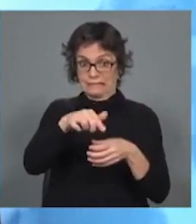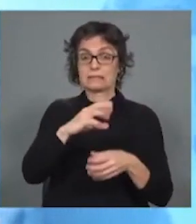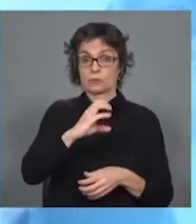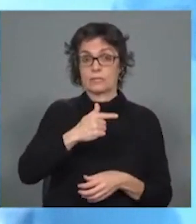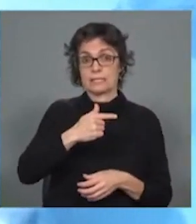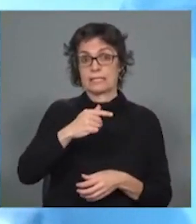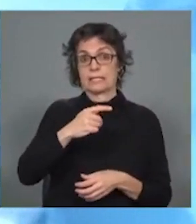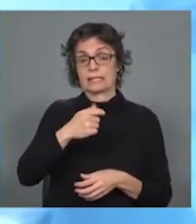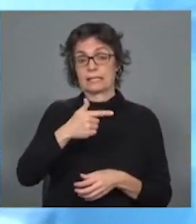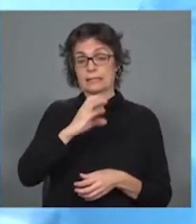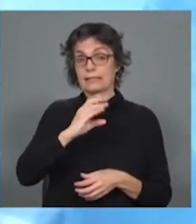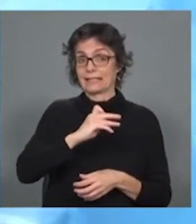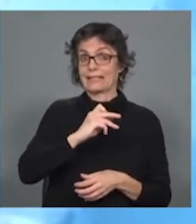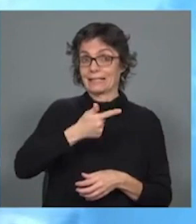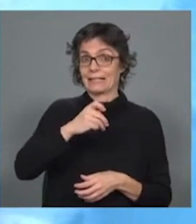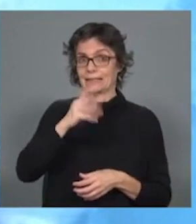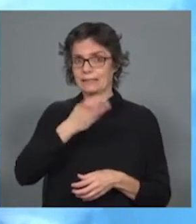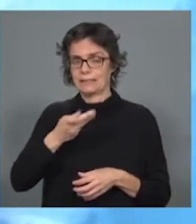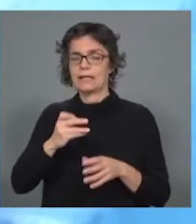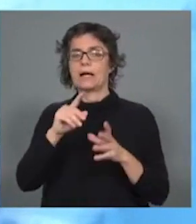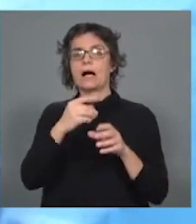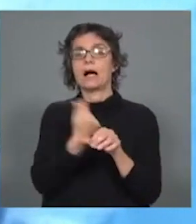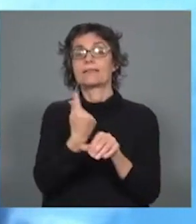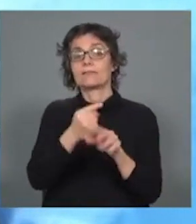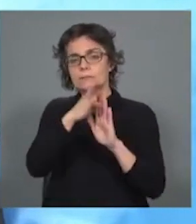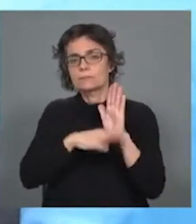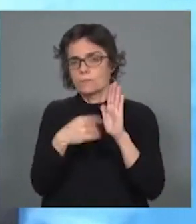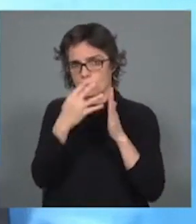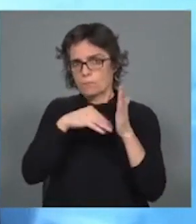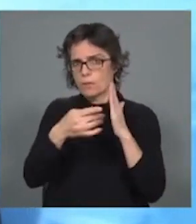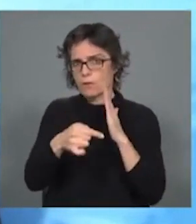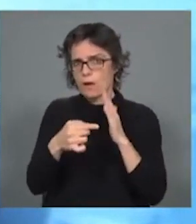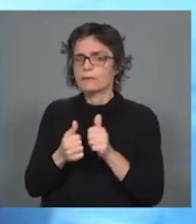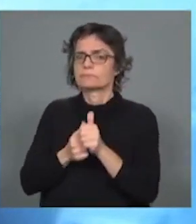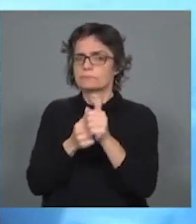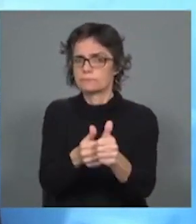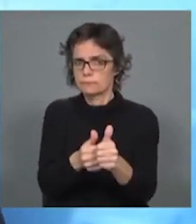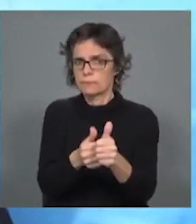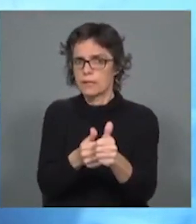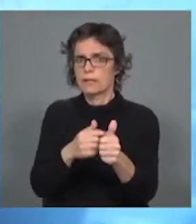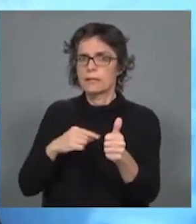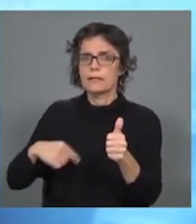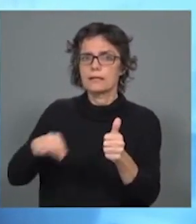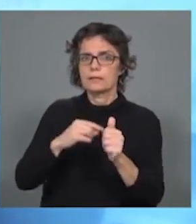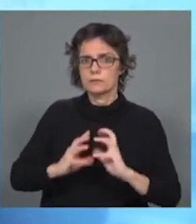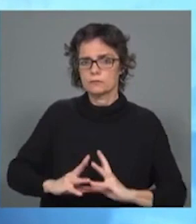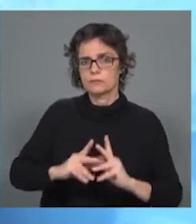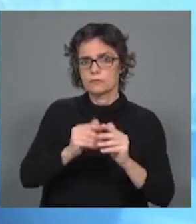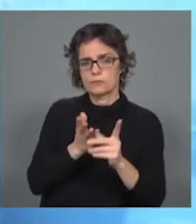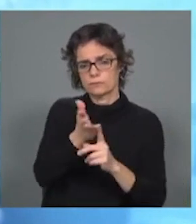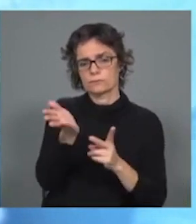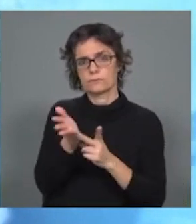ser homologada, tem um plano de atividades que se vai desenvolver, sobretudo em duas